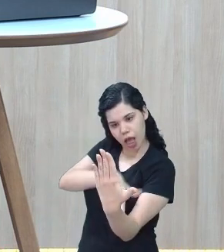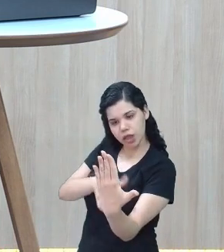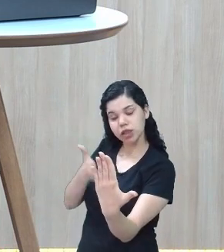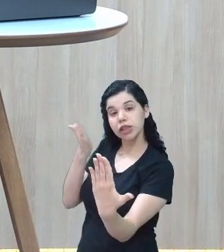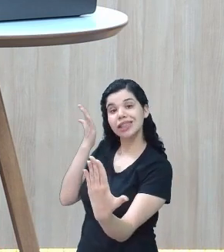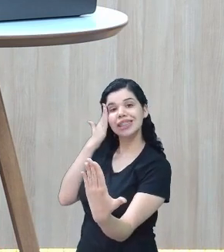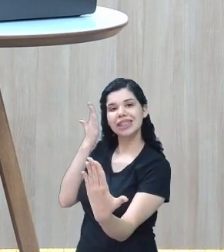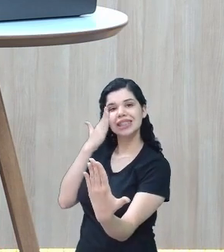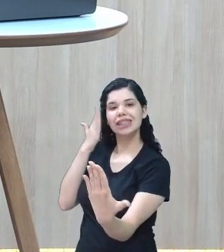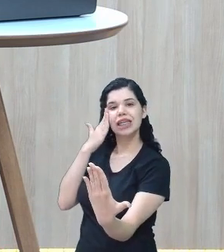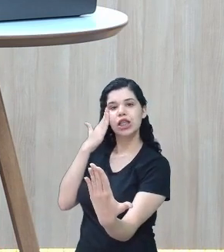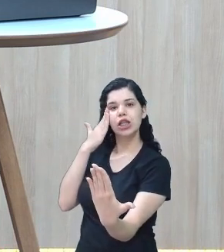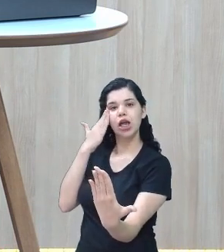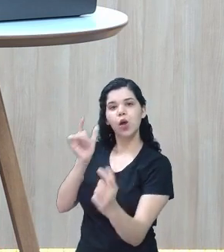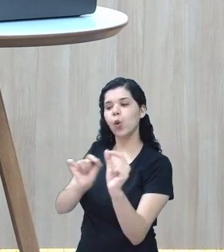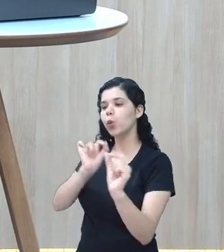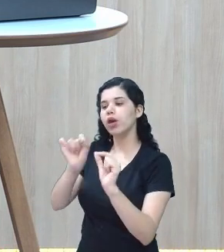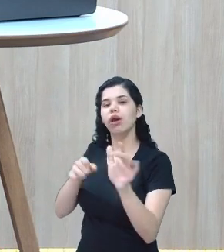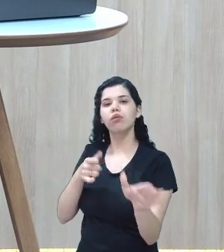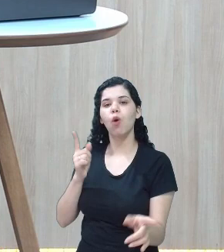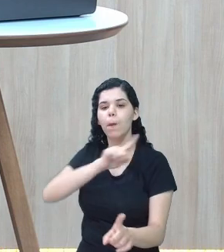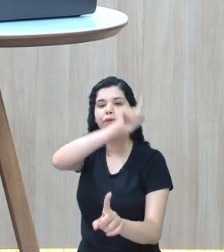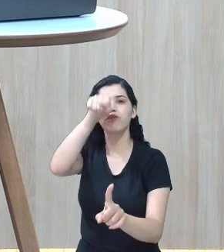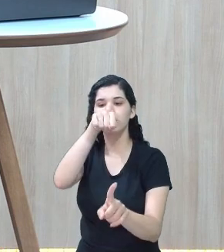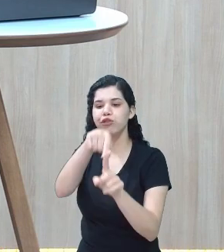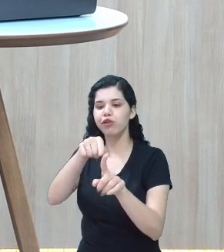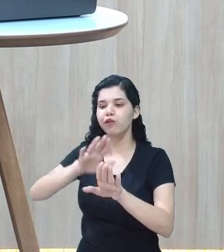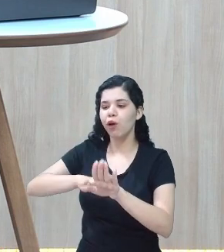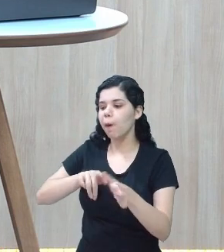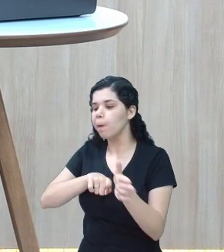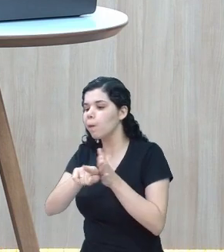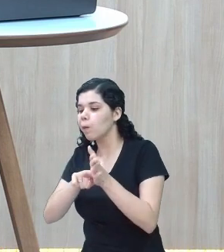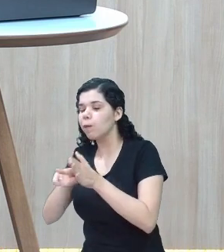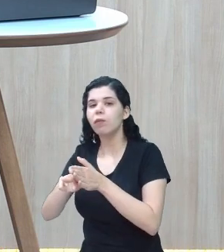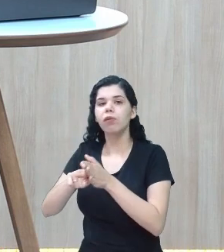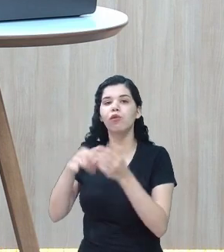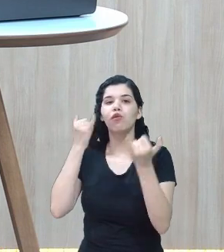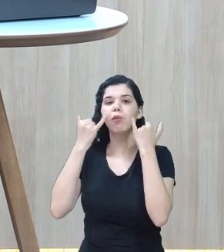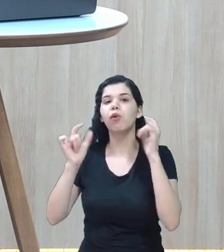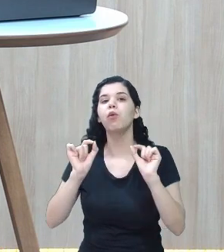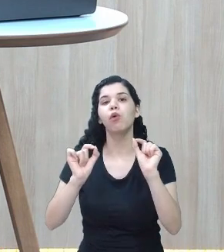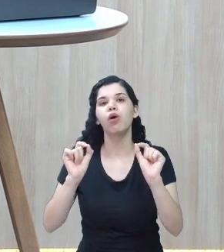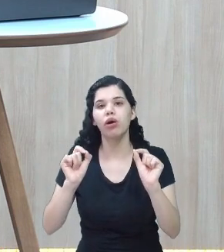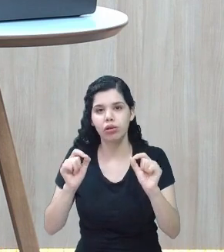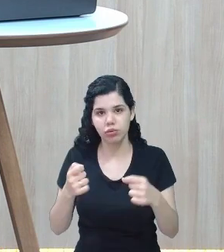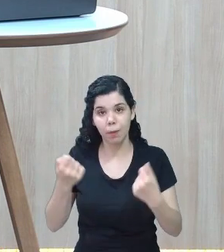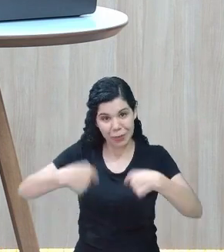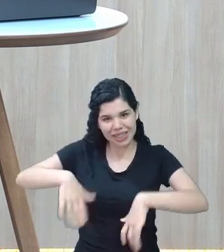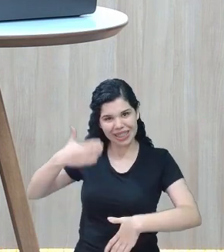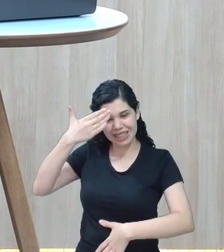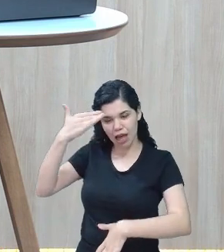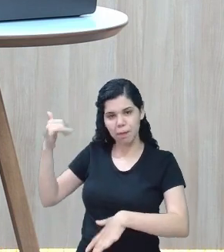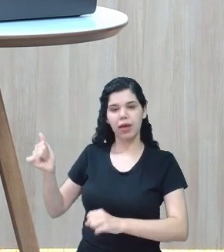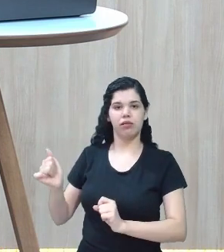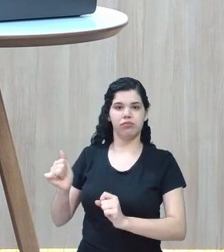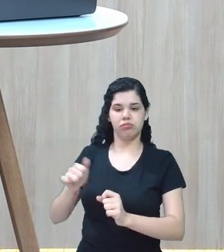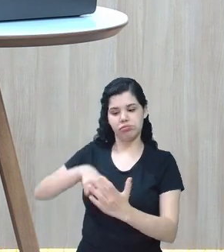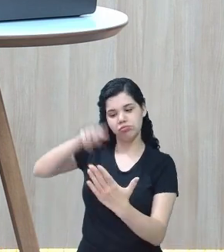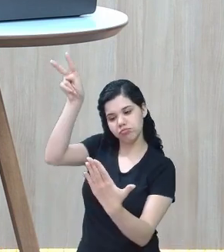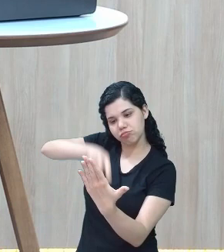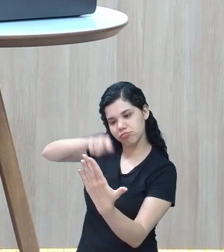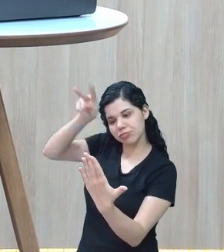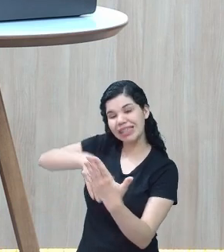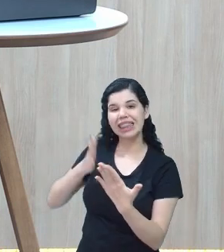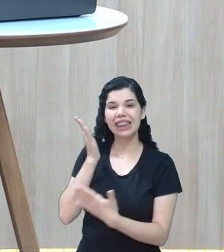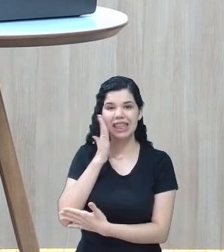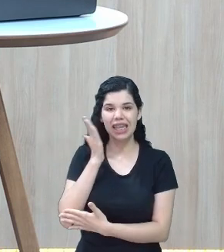e compreender o que ele está procurando, o que ele está querendo com aquela informação, né? Então, ele precisa se apropriar da leitura